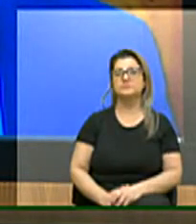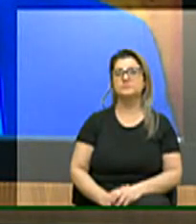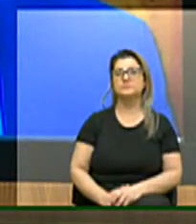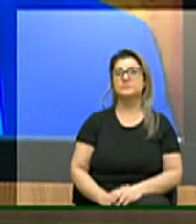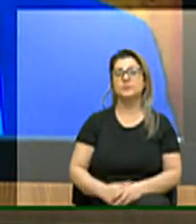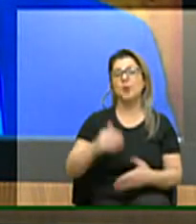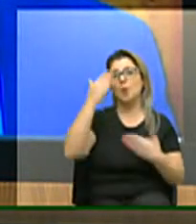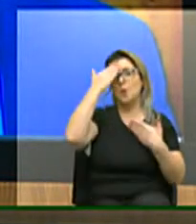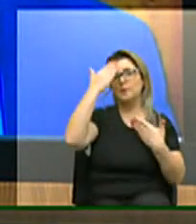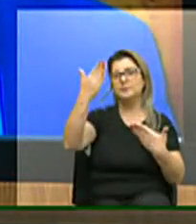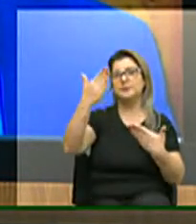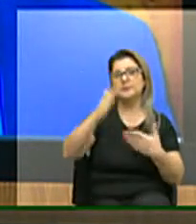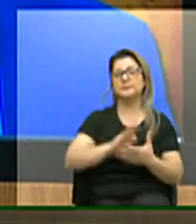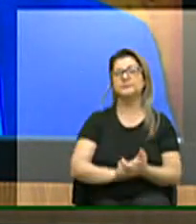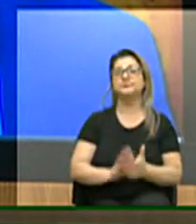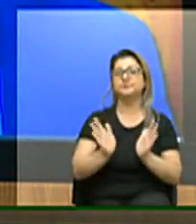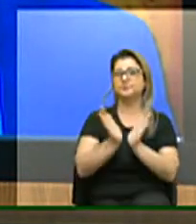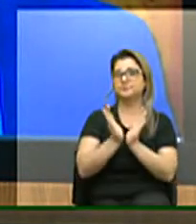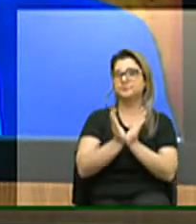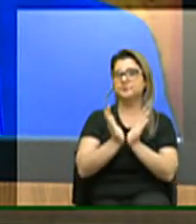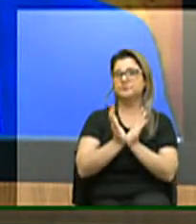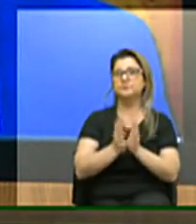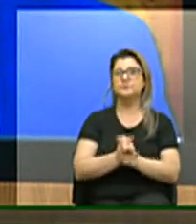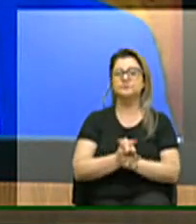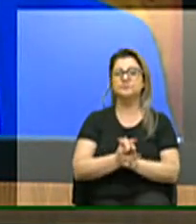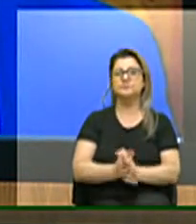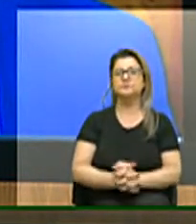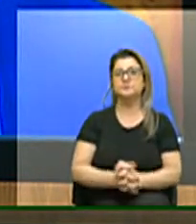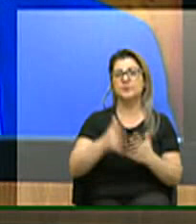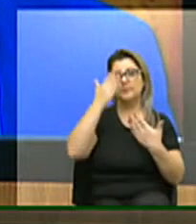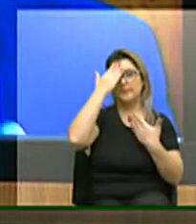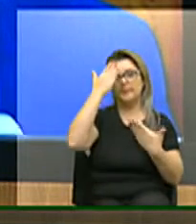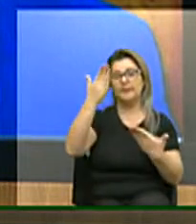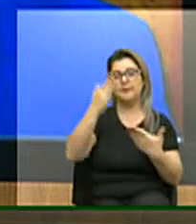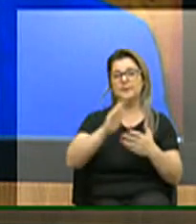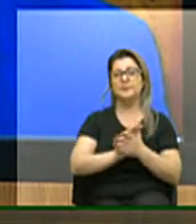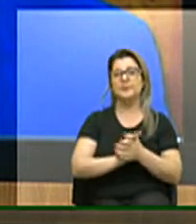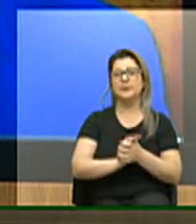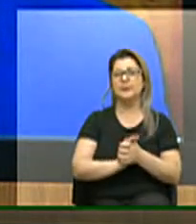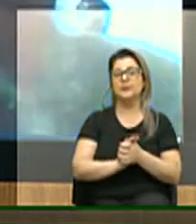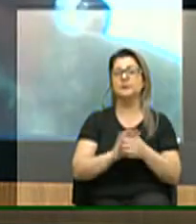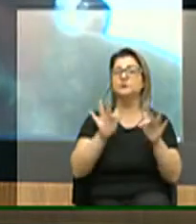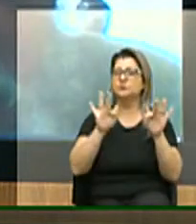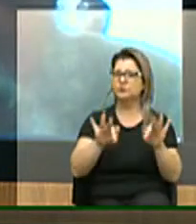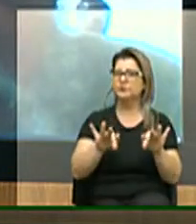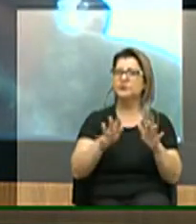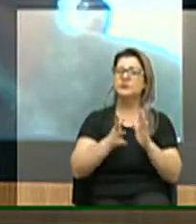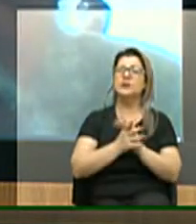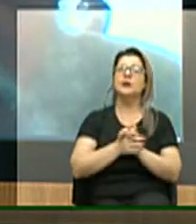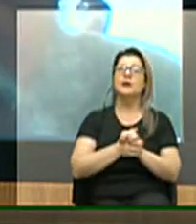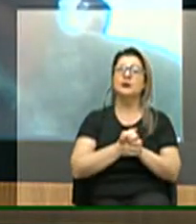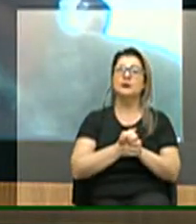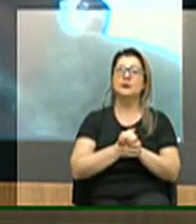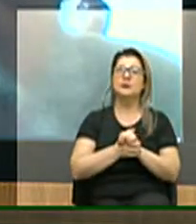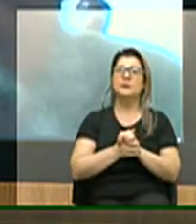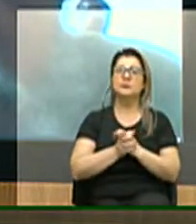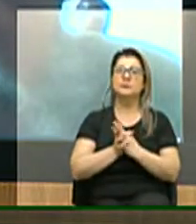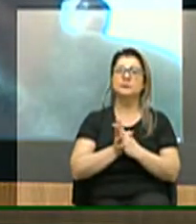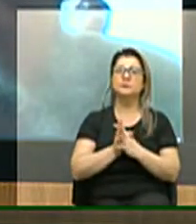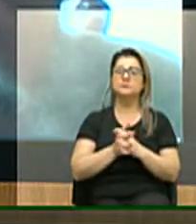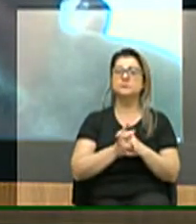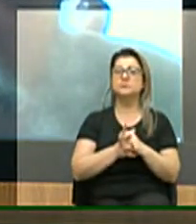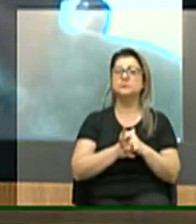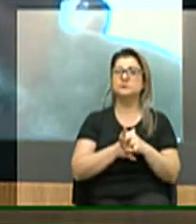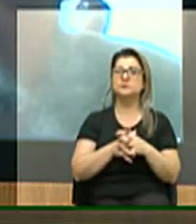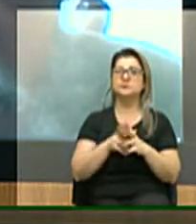unanimidade. Obrigado aos colegas. Final, Maria, obrigado pela compreensão. No final, nos espaços das comunicações parlamentares, aí